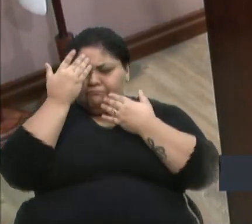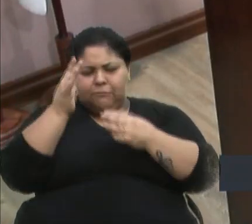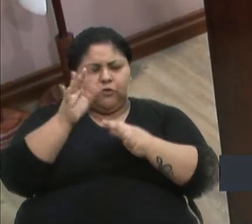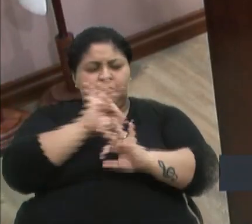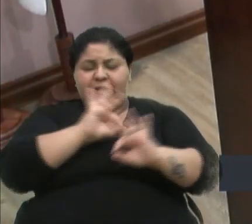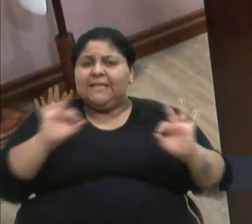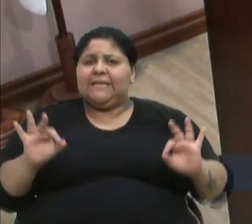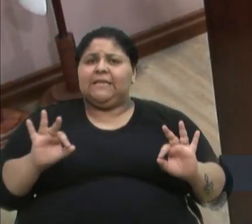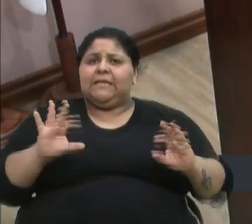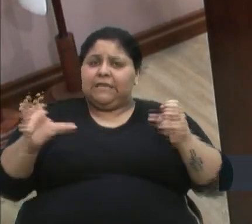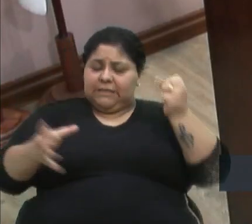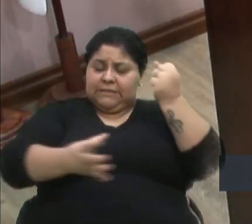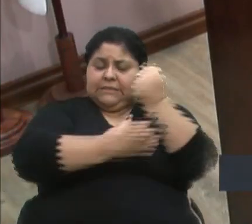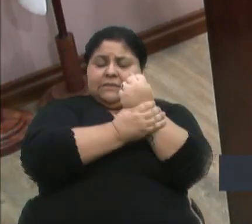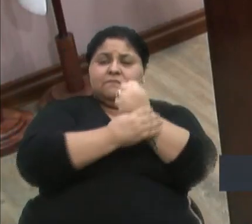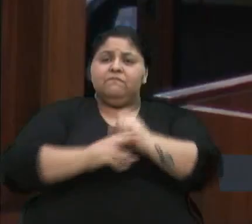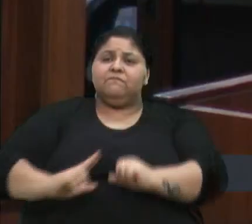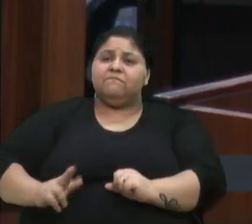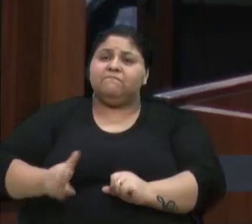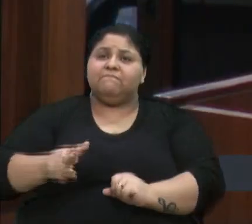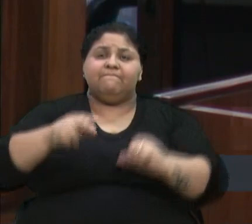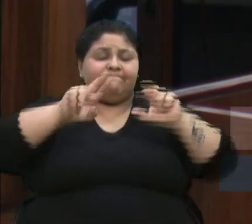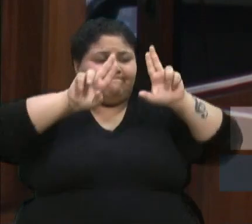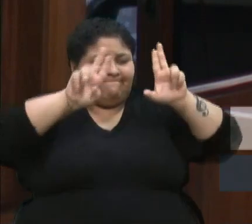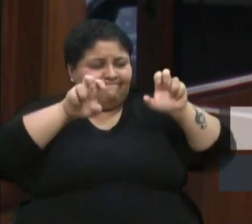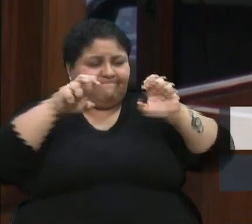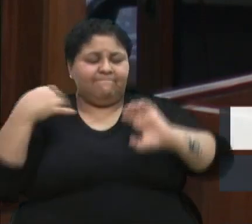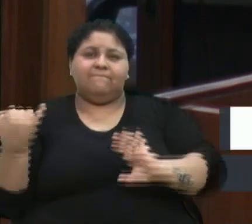da segurança sempre é um tema muito